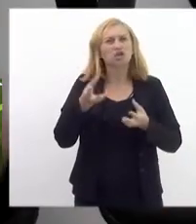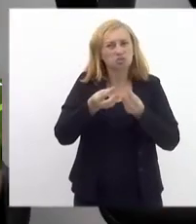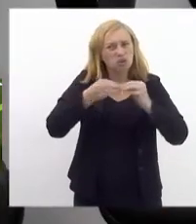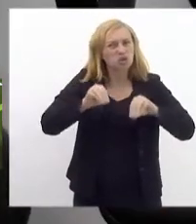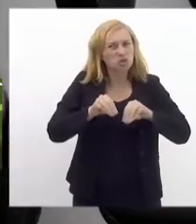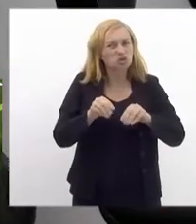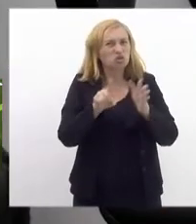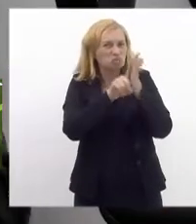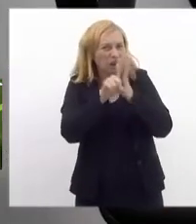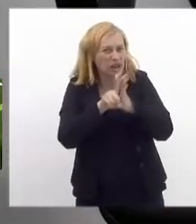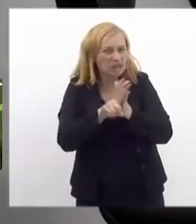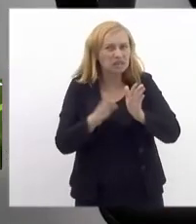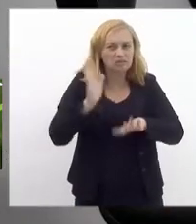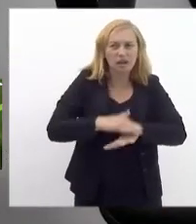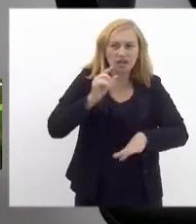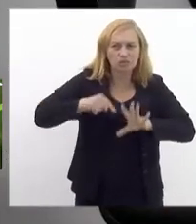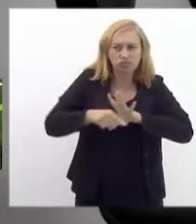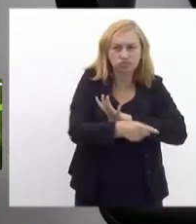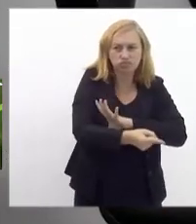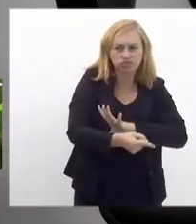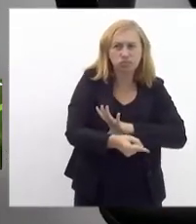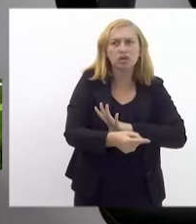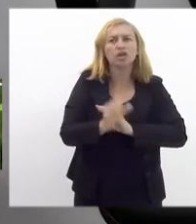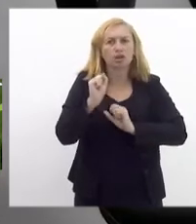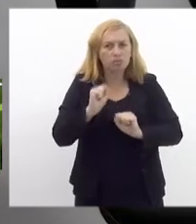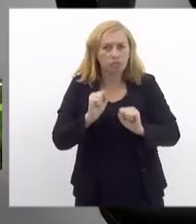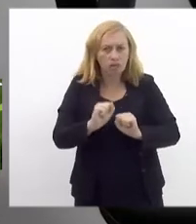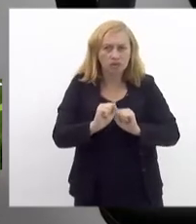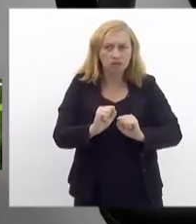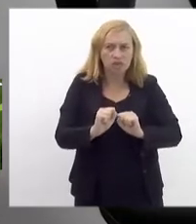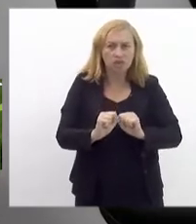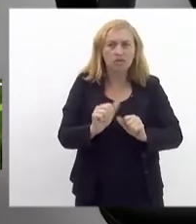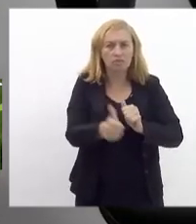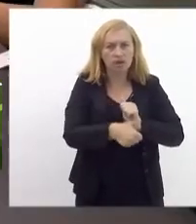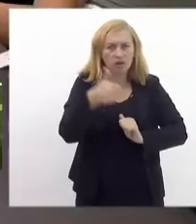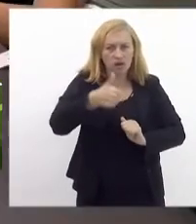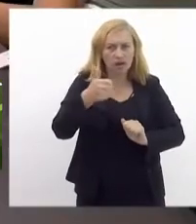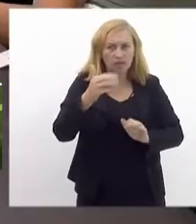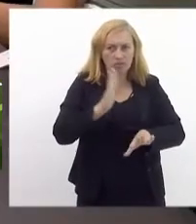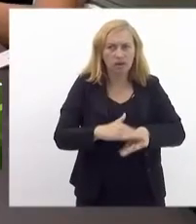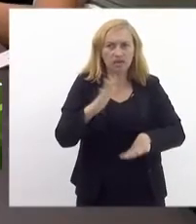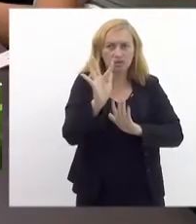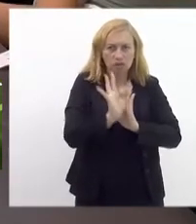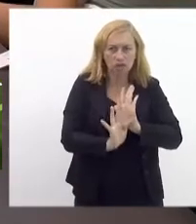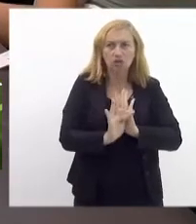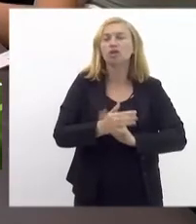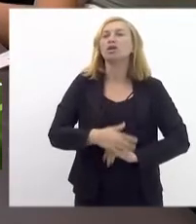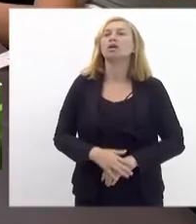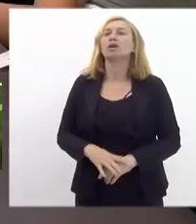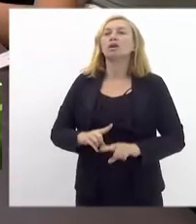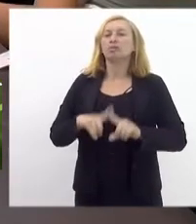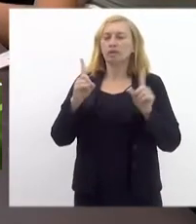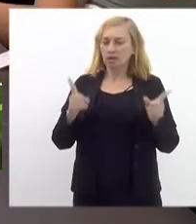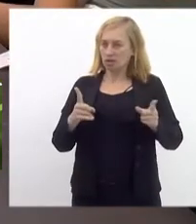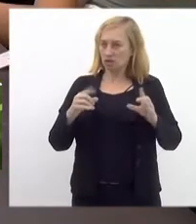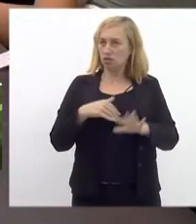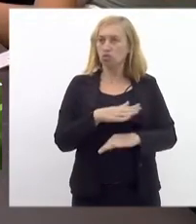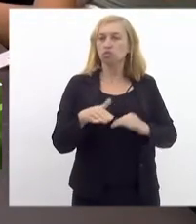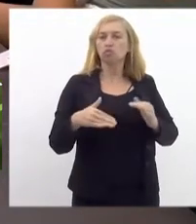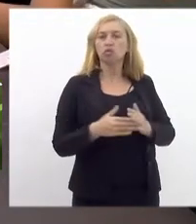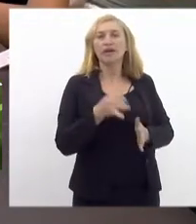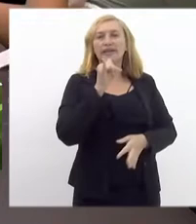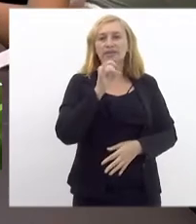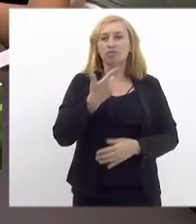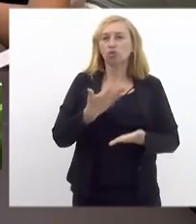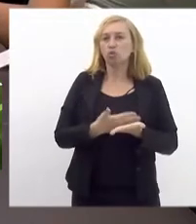uma análise mais objetiva dele, que ele pode ser certamente depurado nessa direção. Mas todos os... Por exemplo,